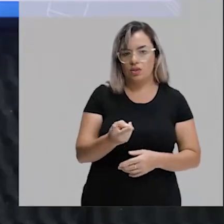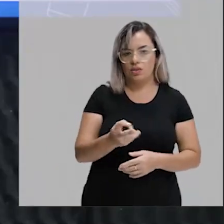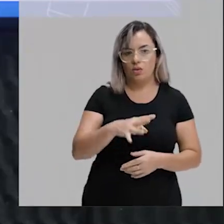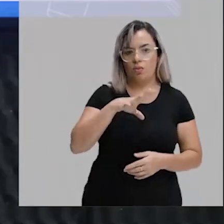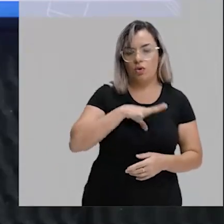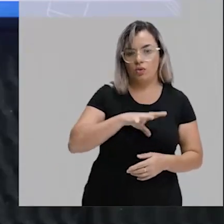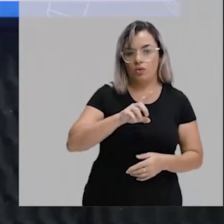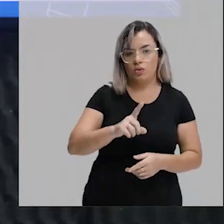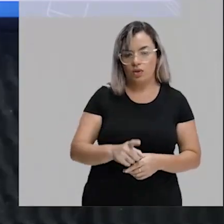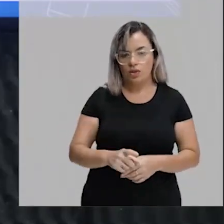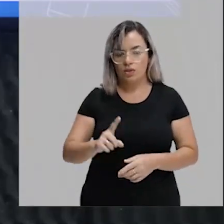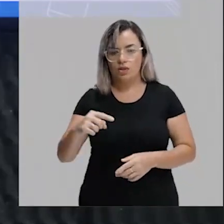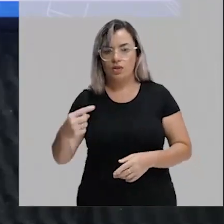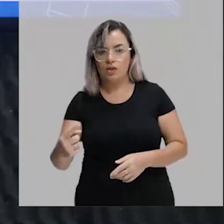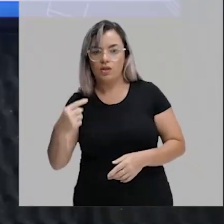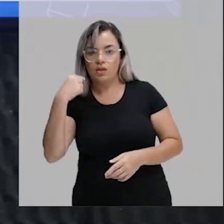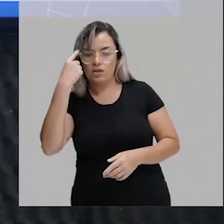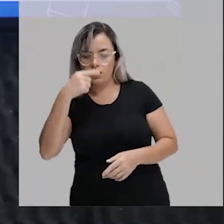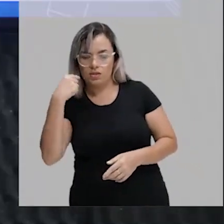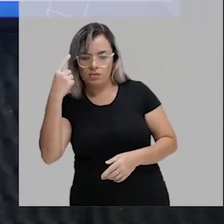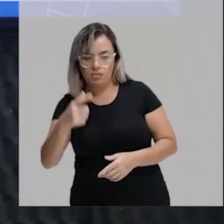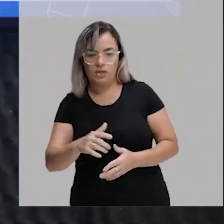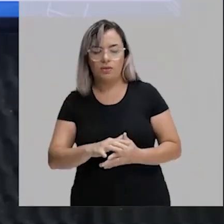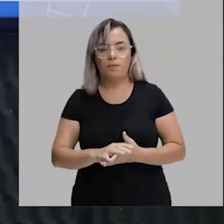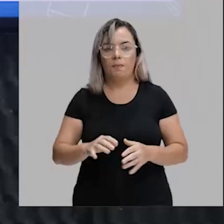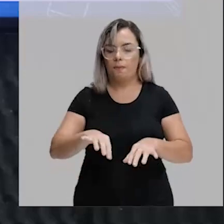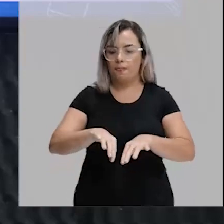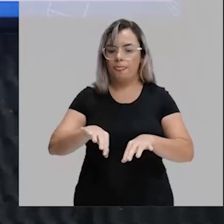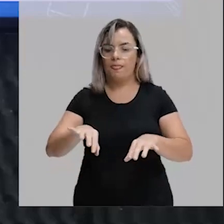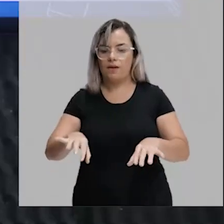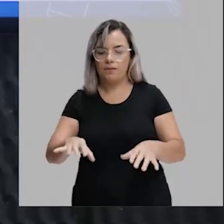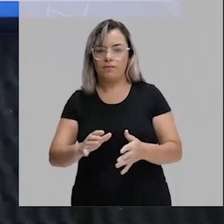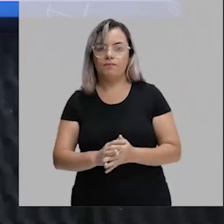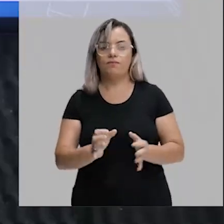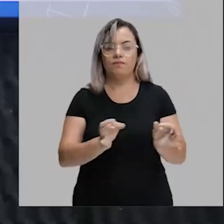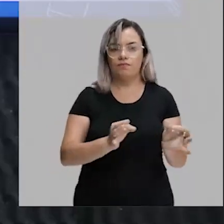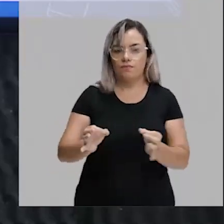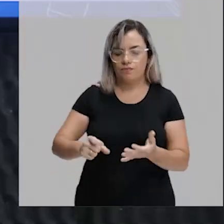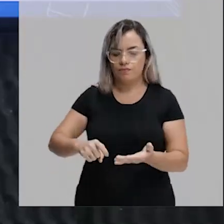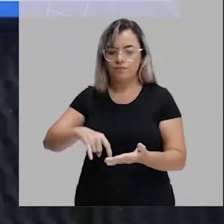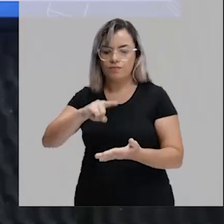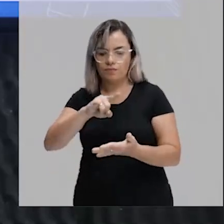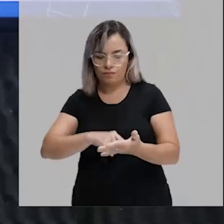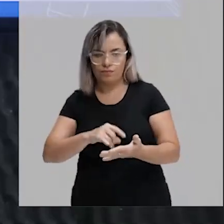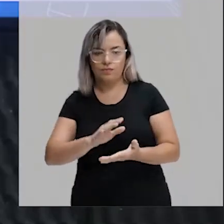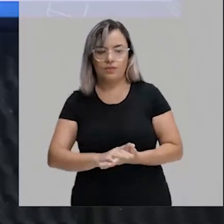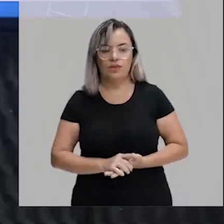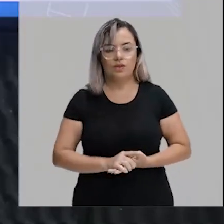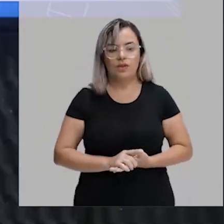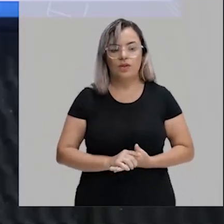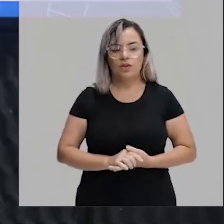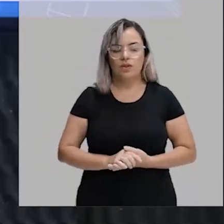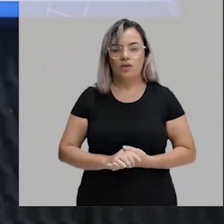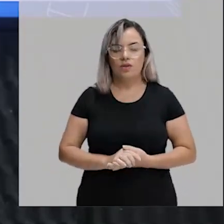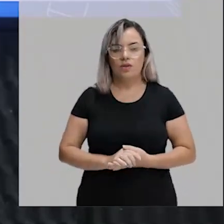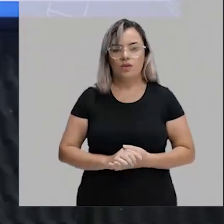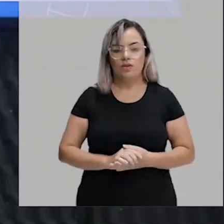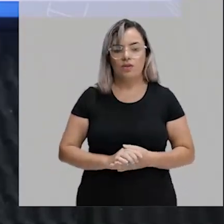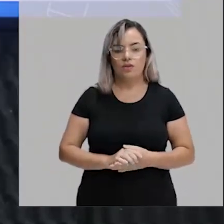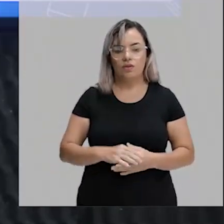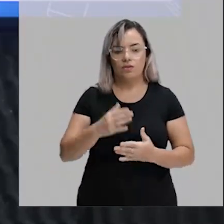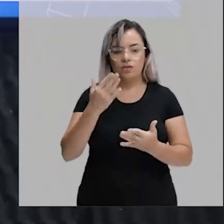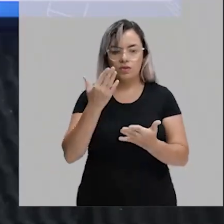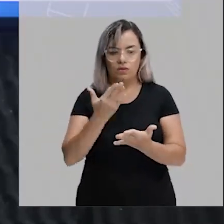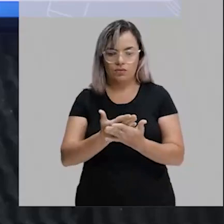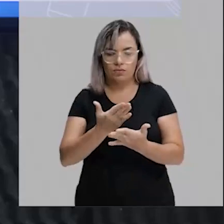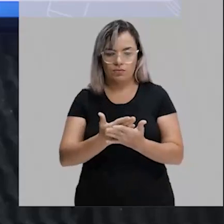as grandes navegações espanholas, para o movimento de expansão ultramarina na Espanha, entre uma